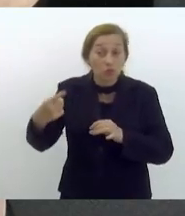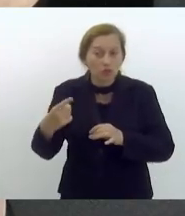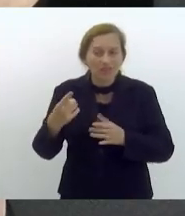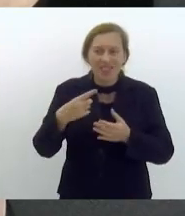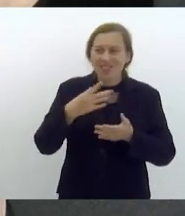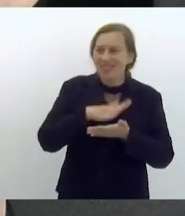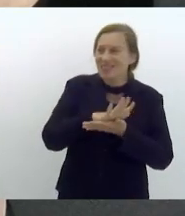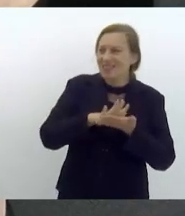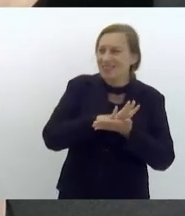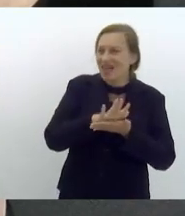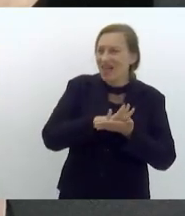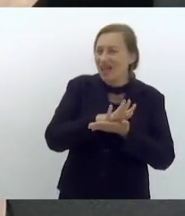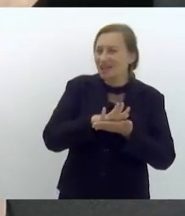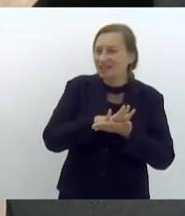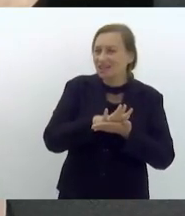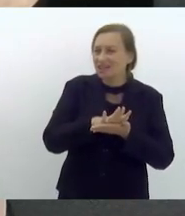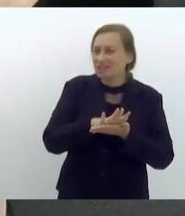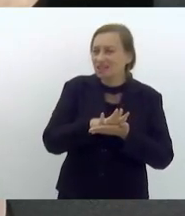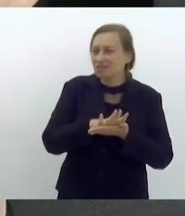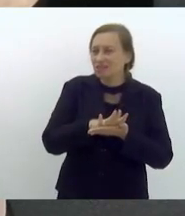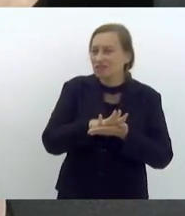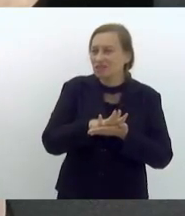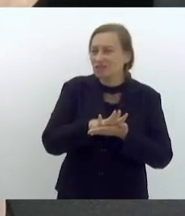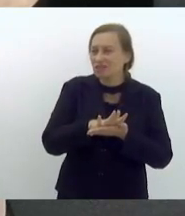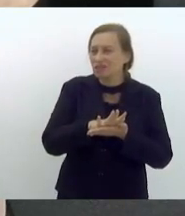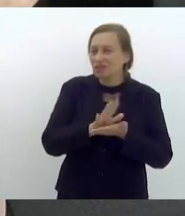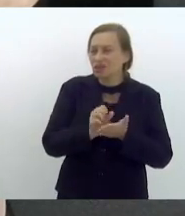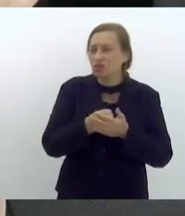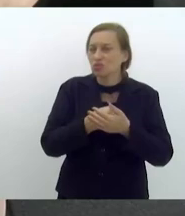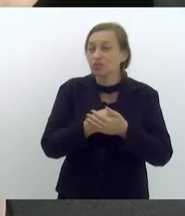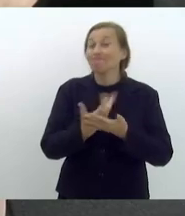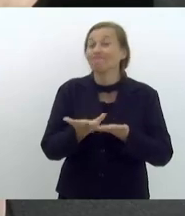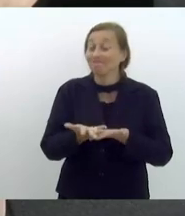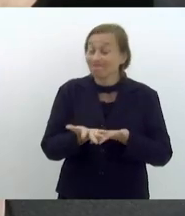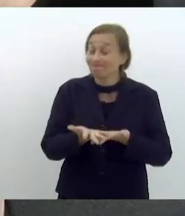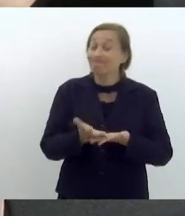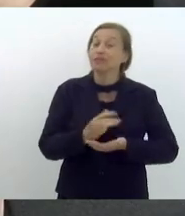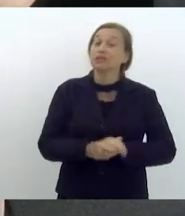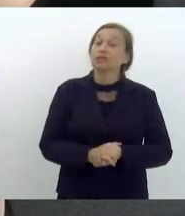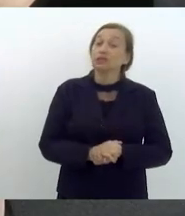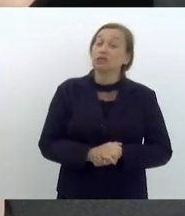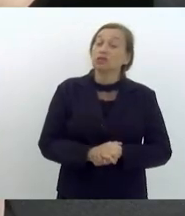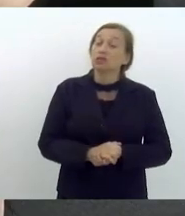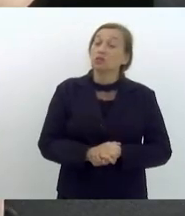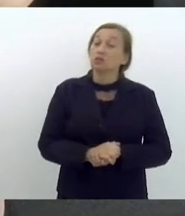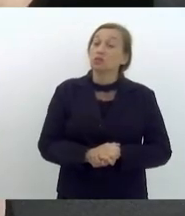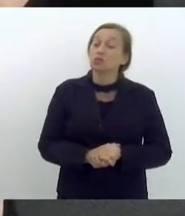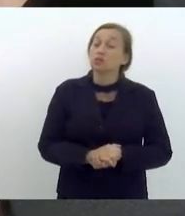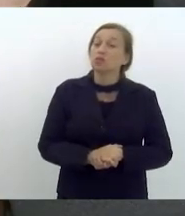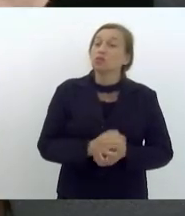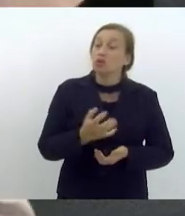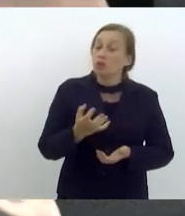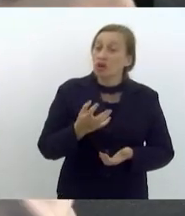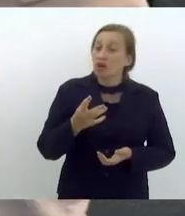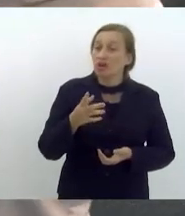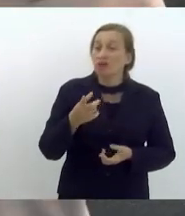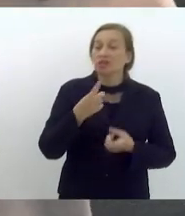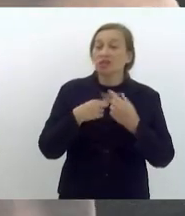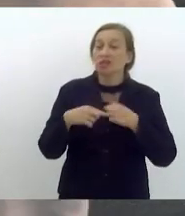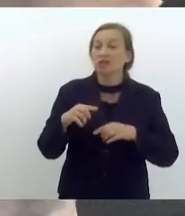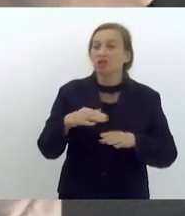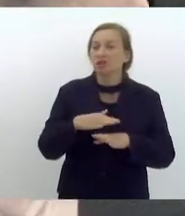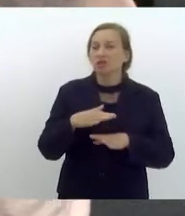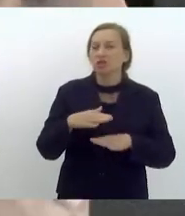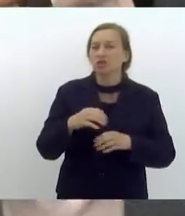vai ficar impune nada vai ficar impune nada o que ela desejaria 2021